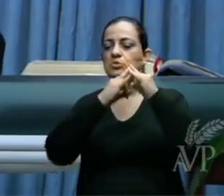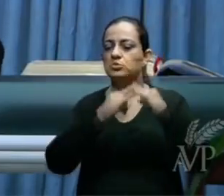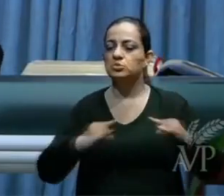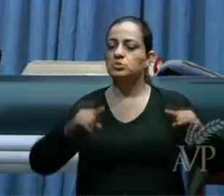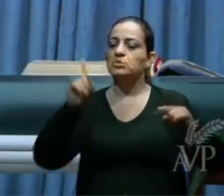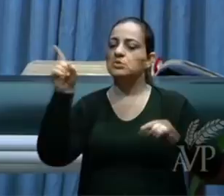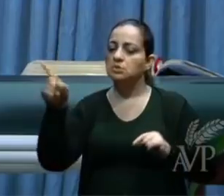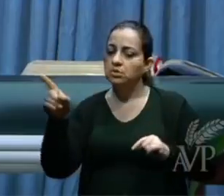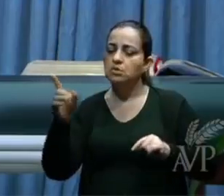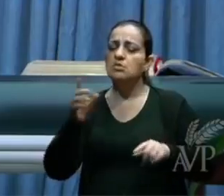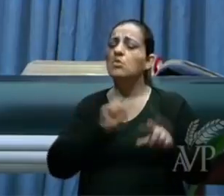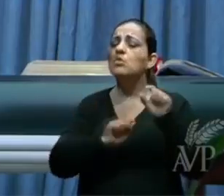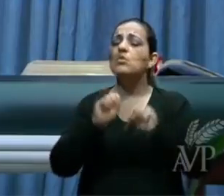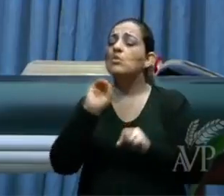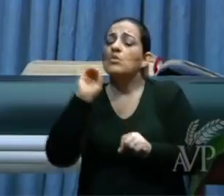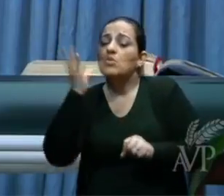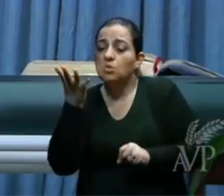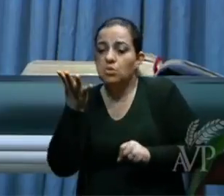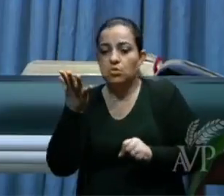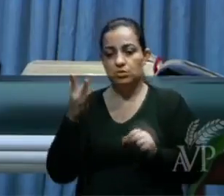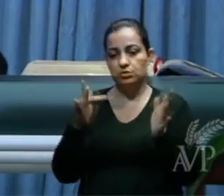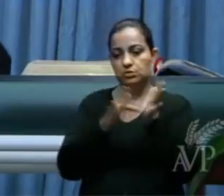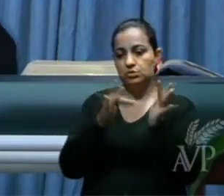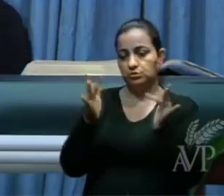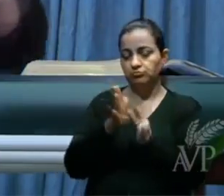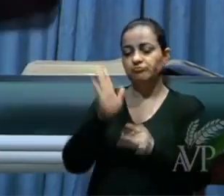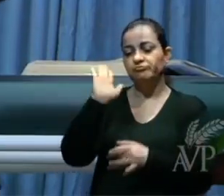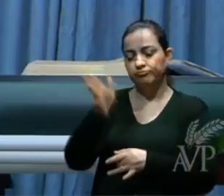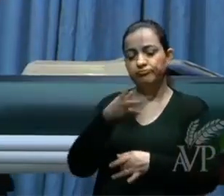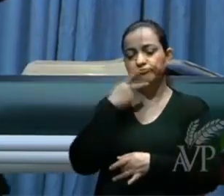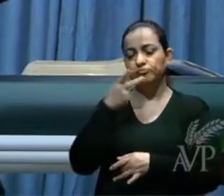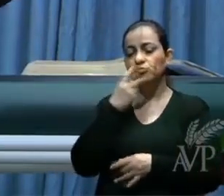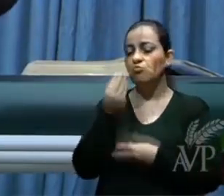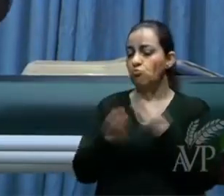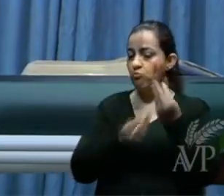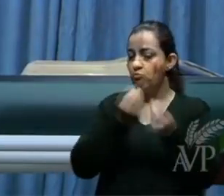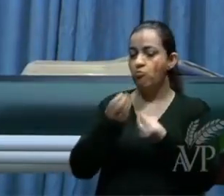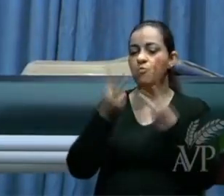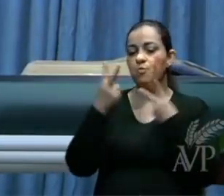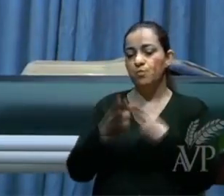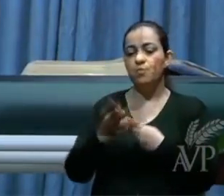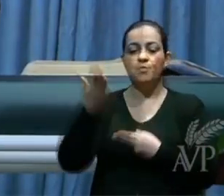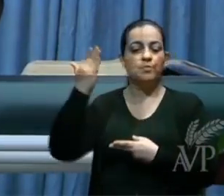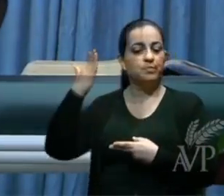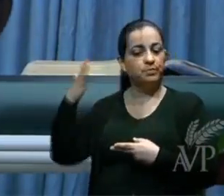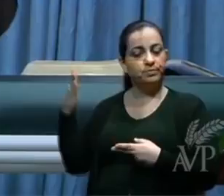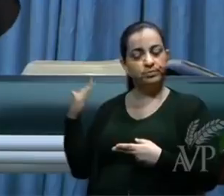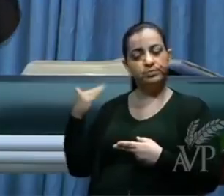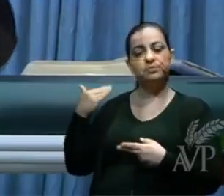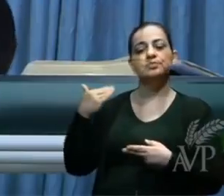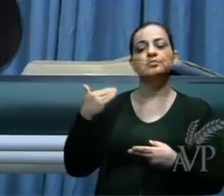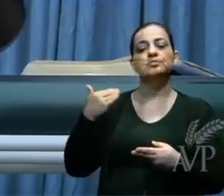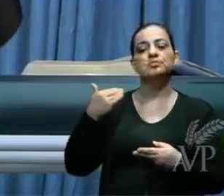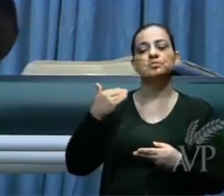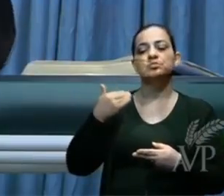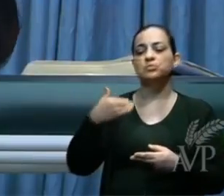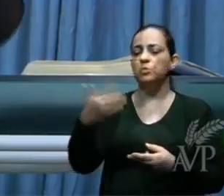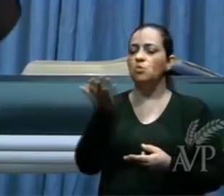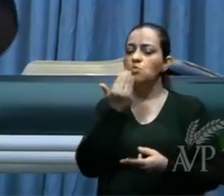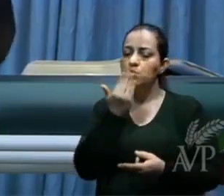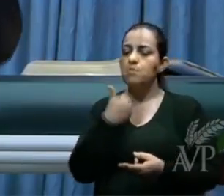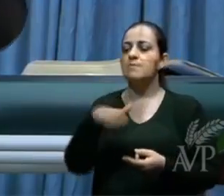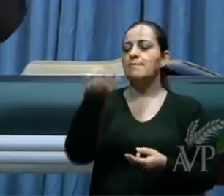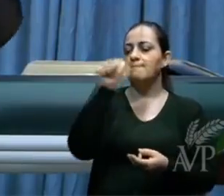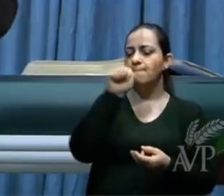que se cumpriu na tenda o que disse jesus como foi nos dias de noé o meu bebê